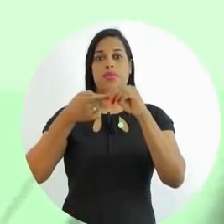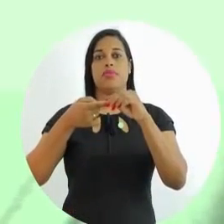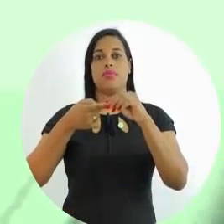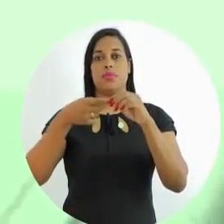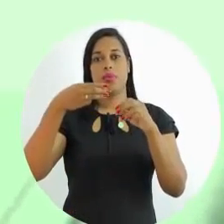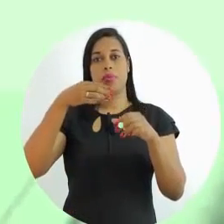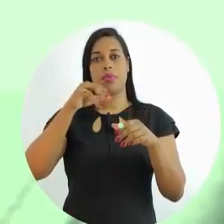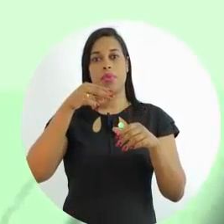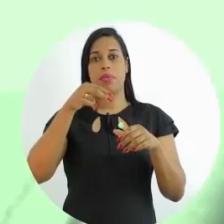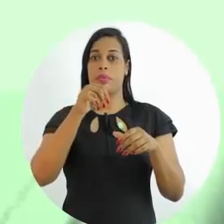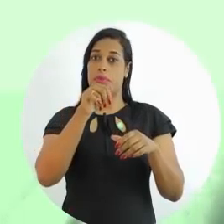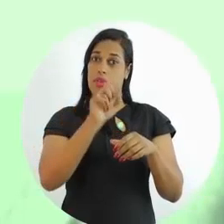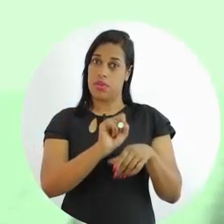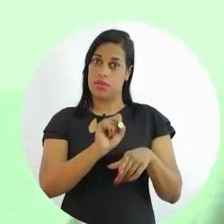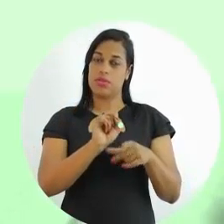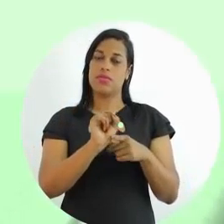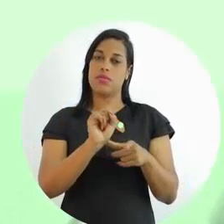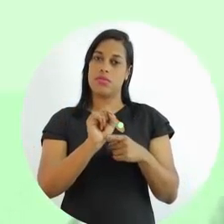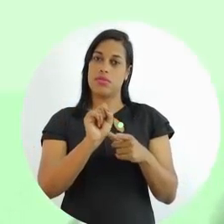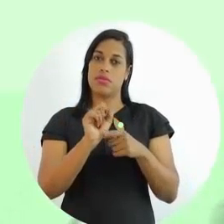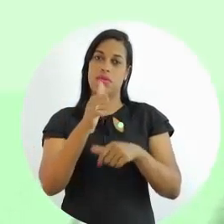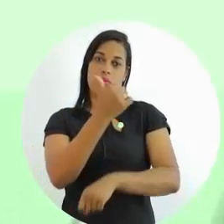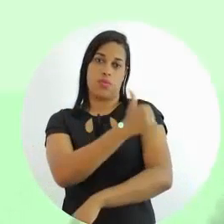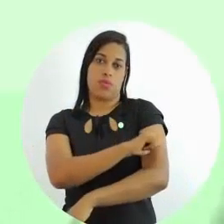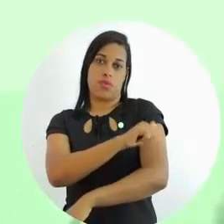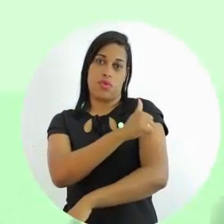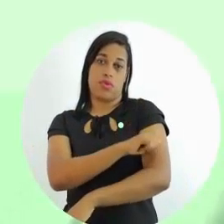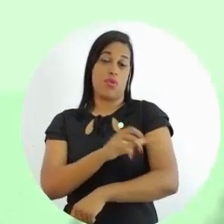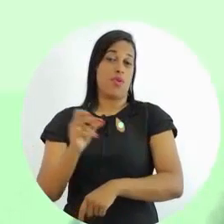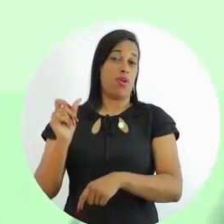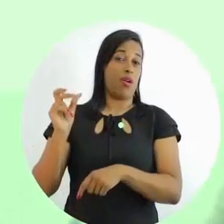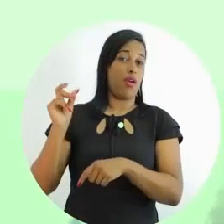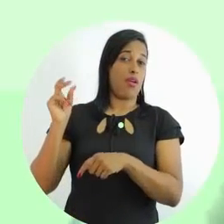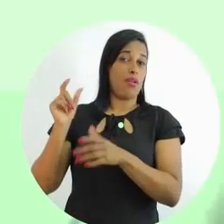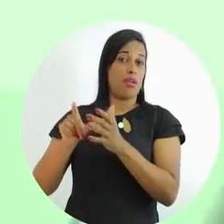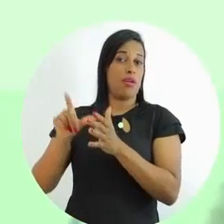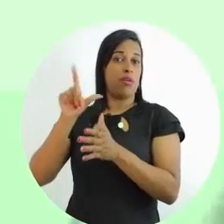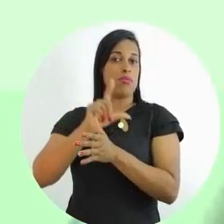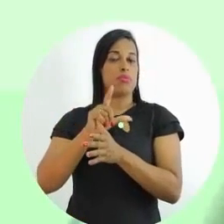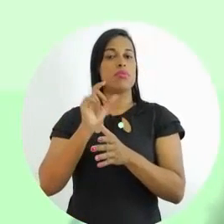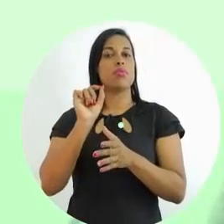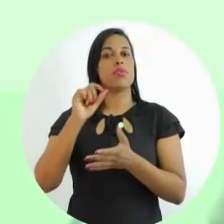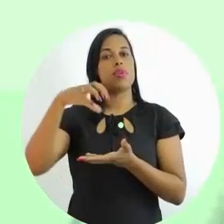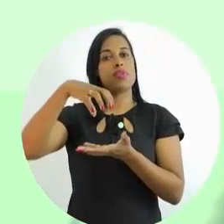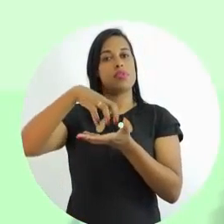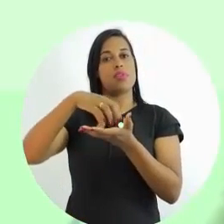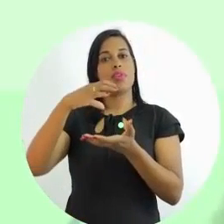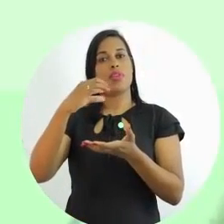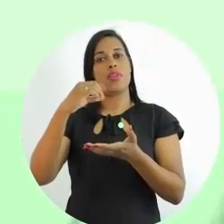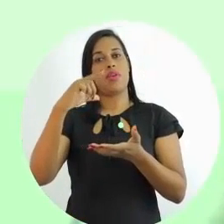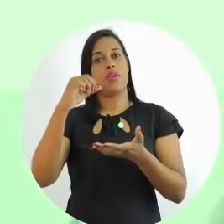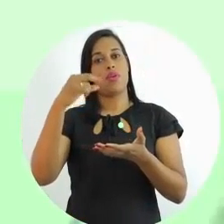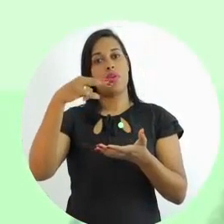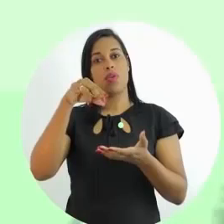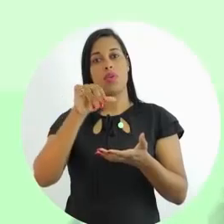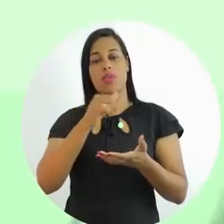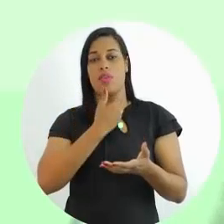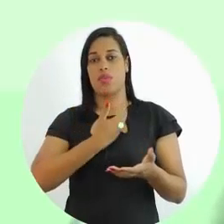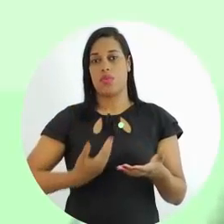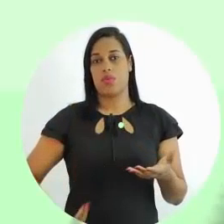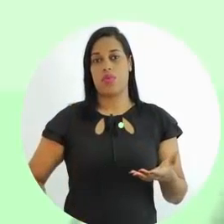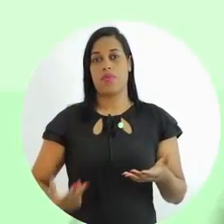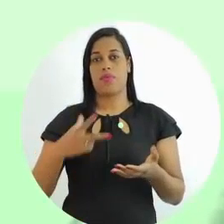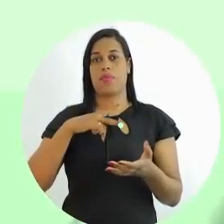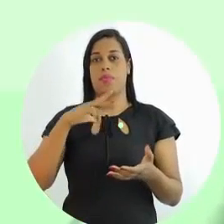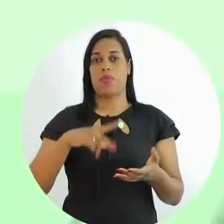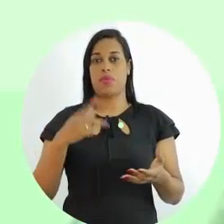principalmente Minas Gerais e o Rio de Janeiro, que na época era a sede da colônia, a sede